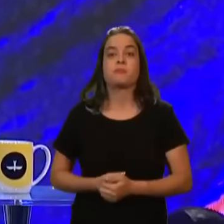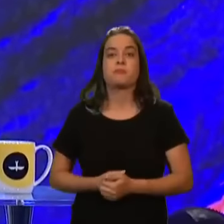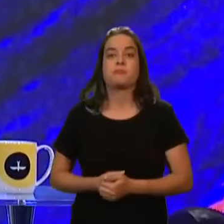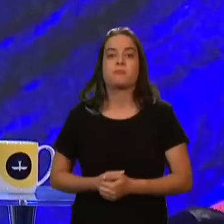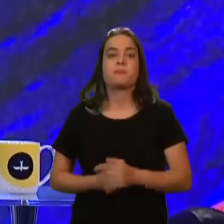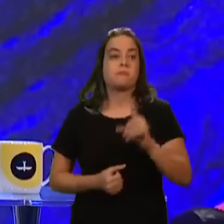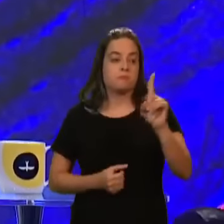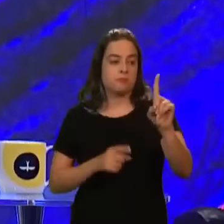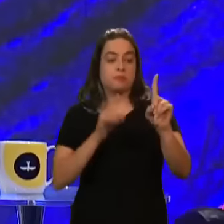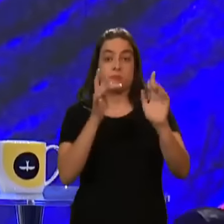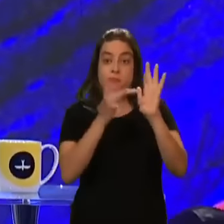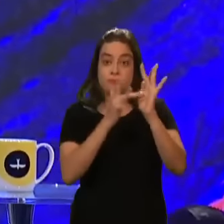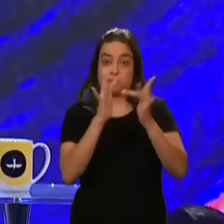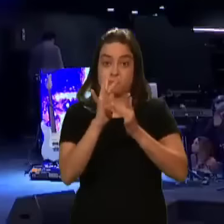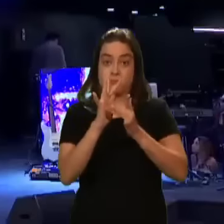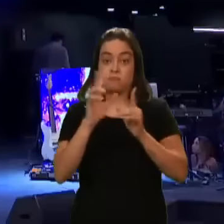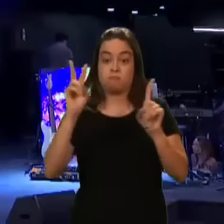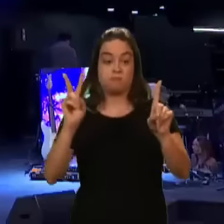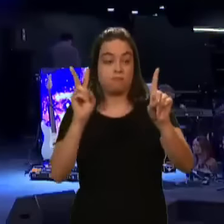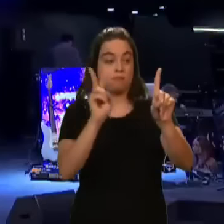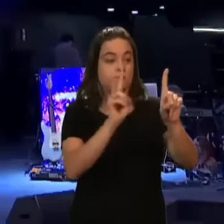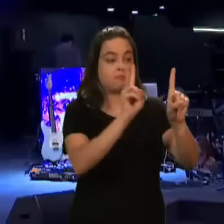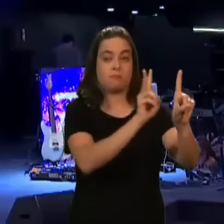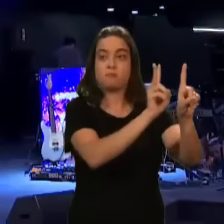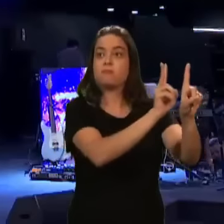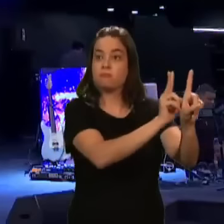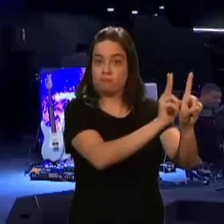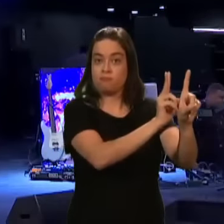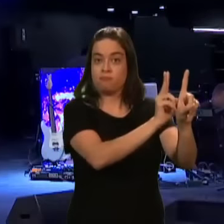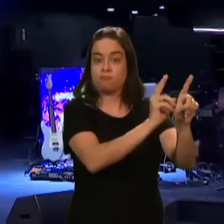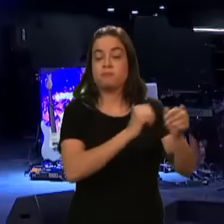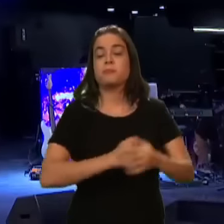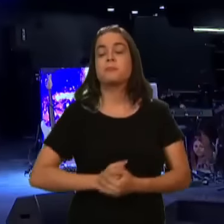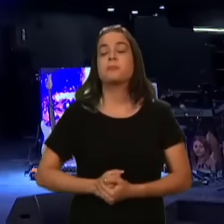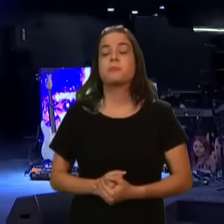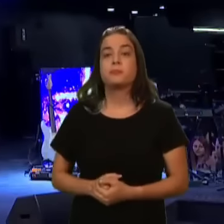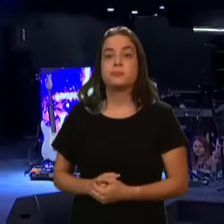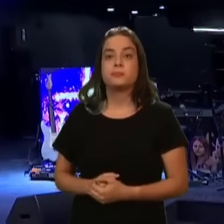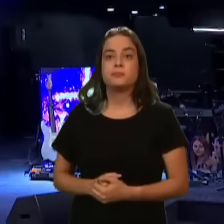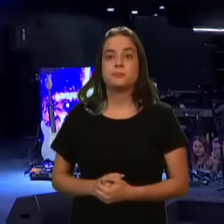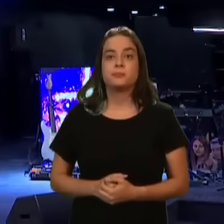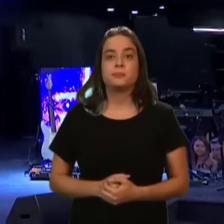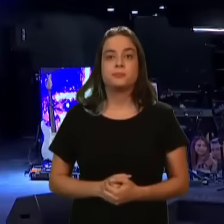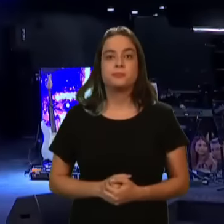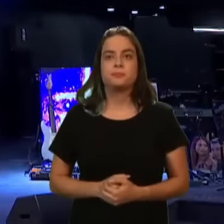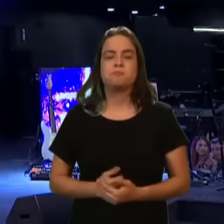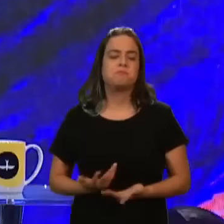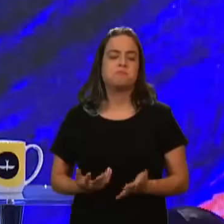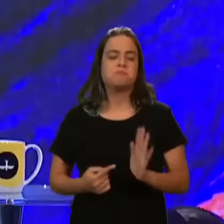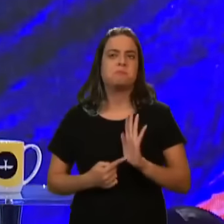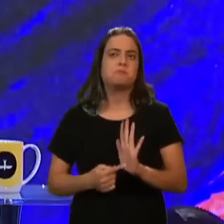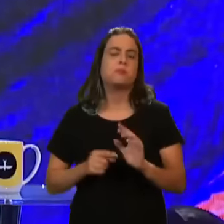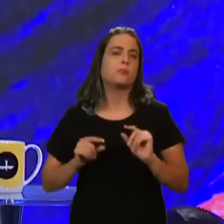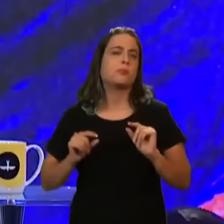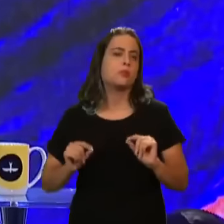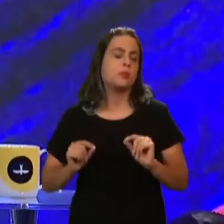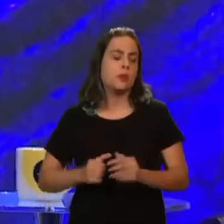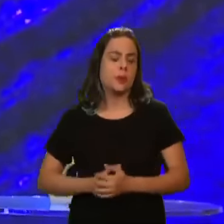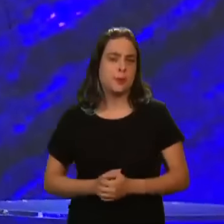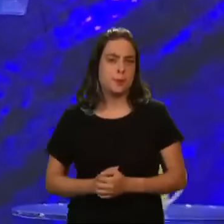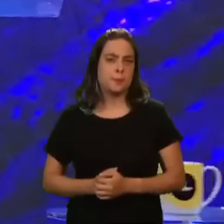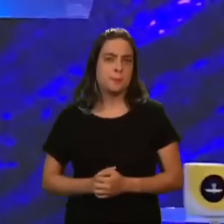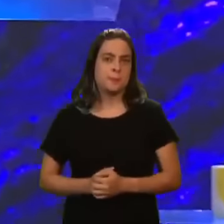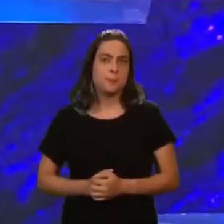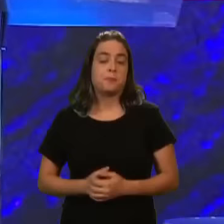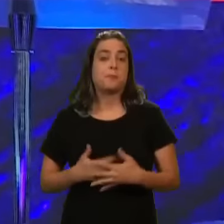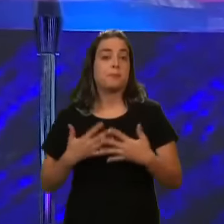Jesus. O que eles fizeram? Seguiram Jesus. O que isso mostra? Que eles